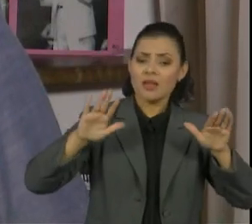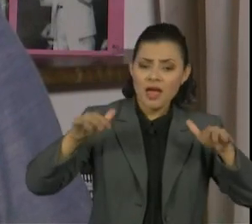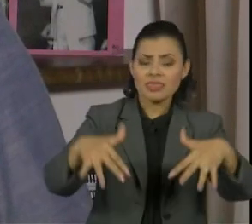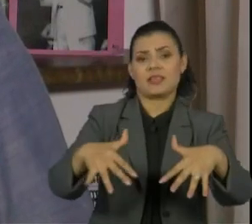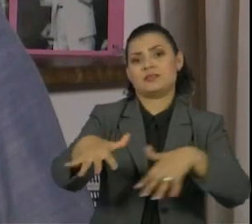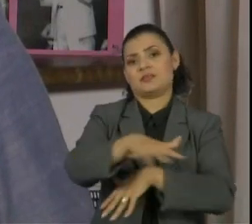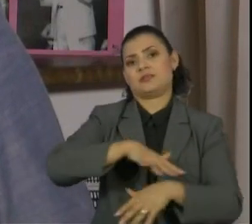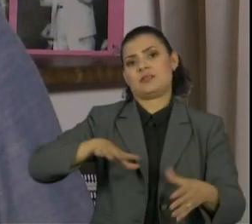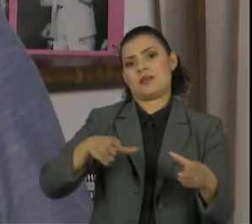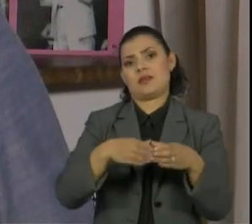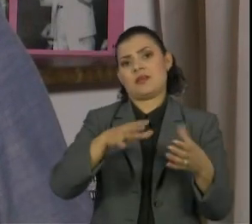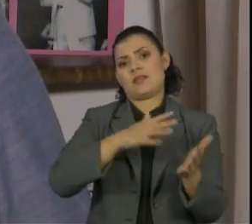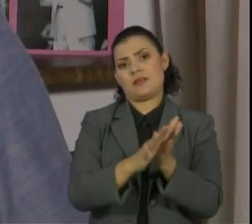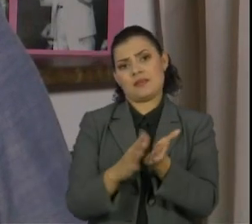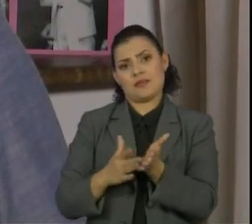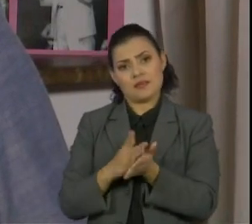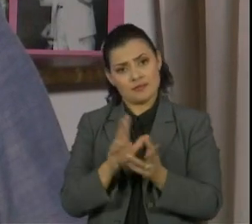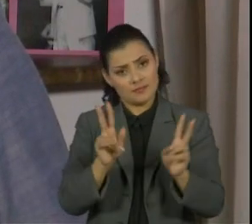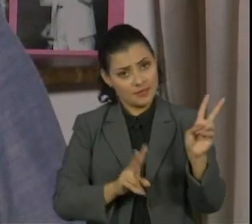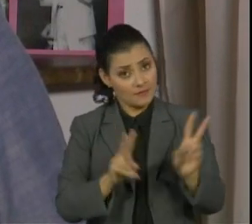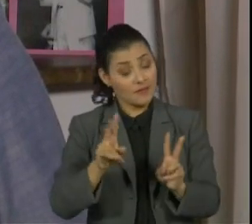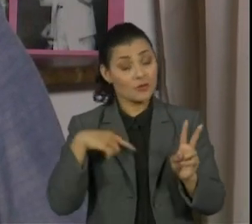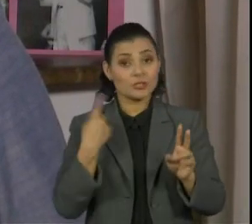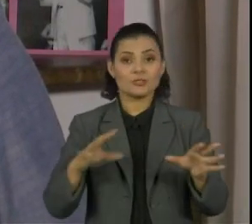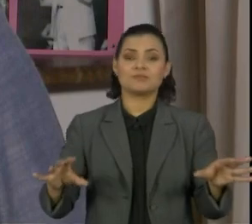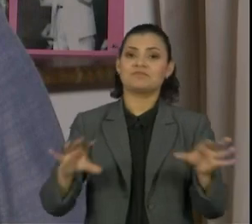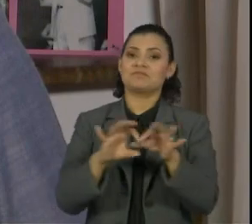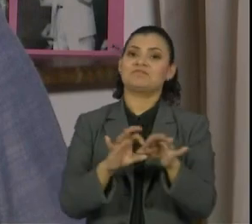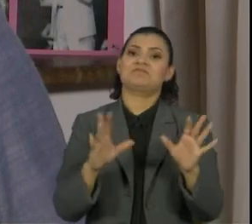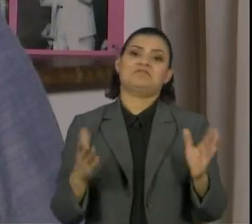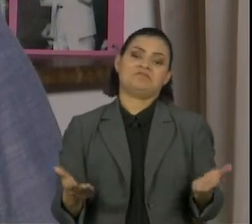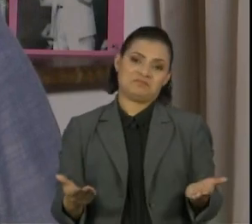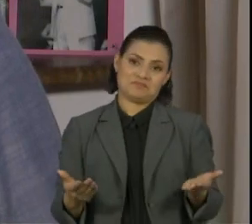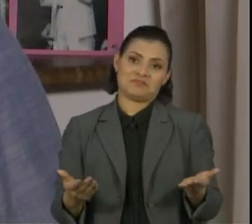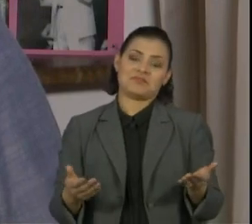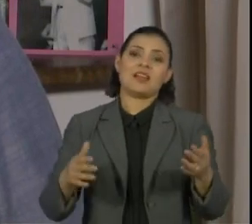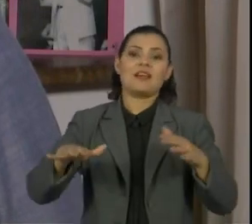também. Então... E da gente criar uma ponte, né, entre mundos diferentes.